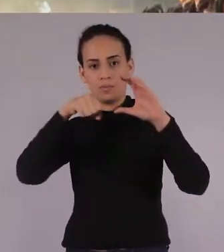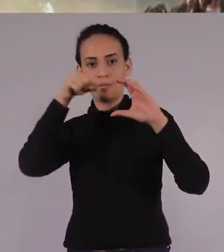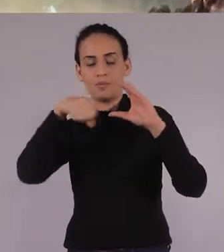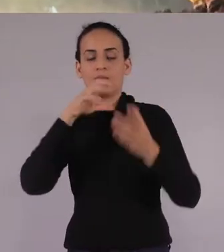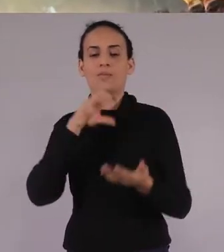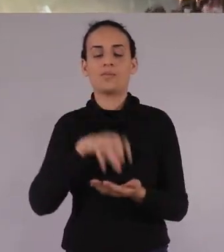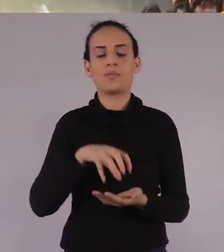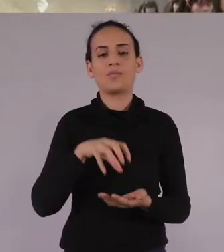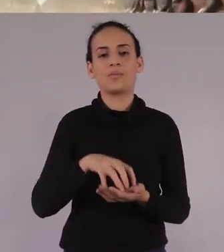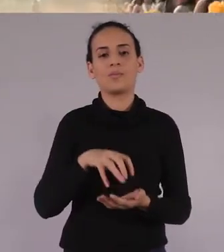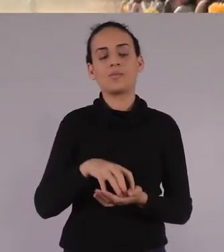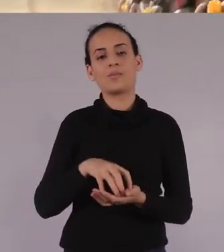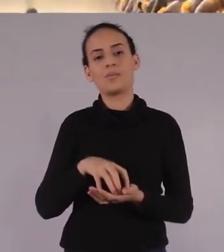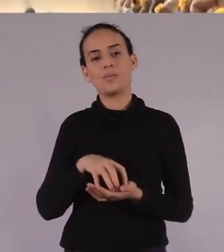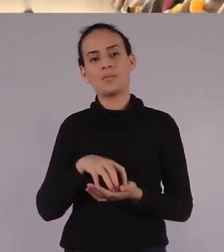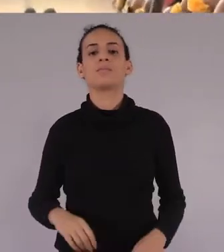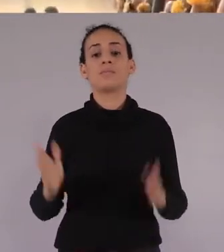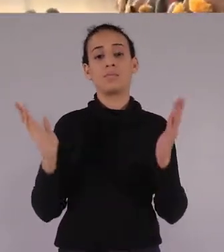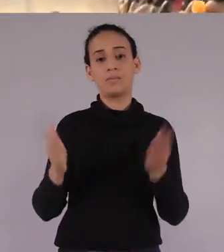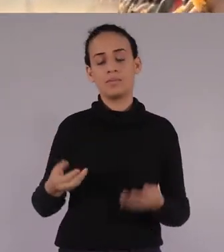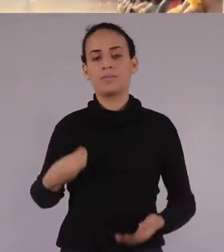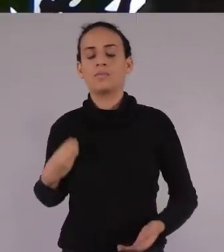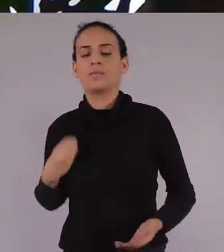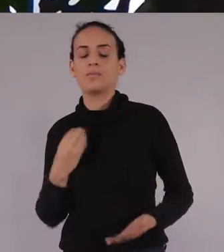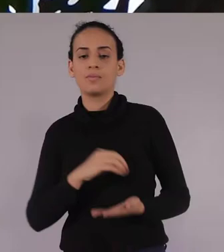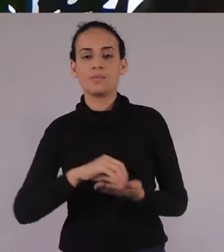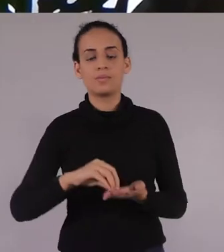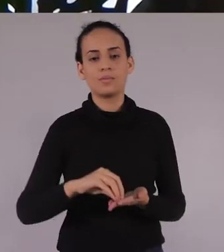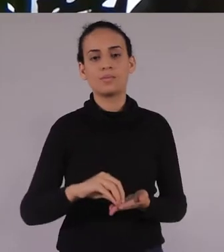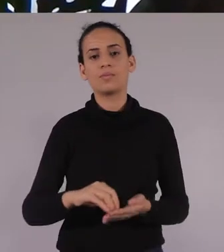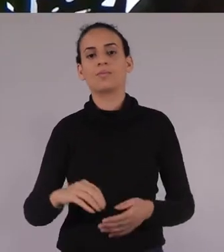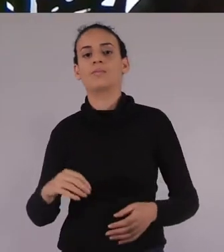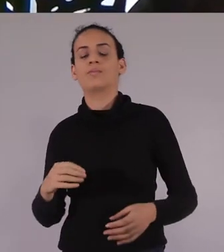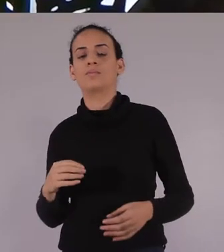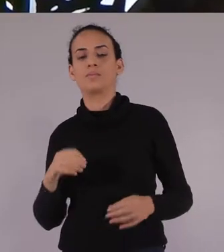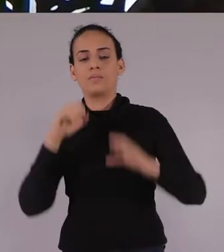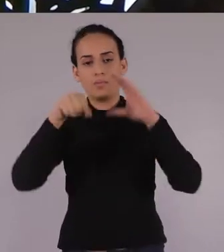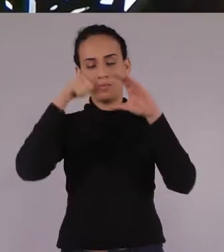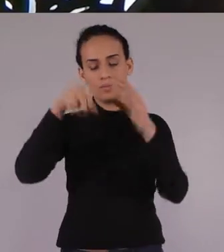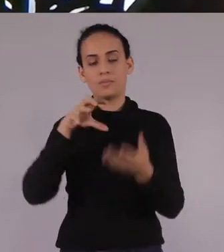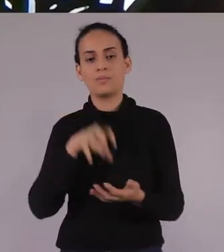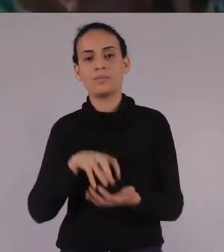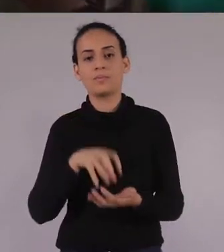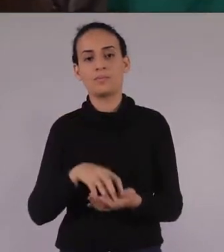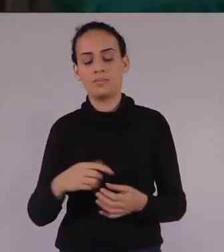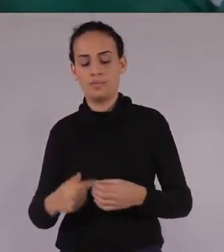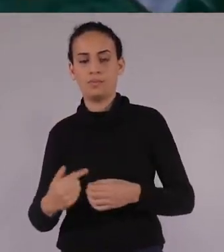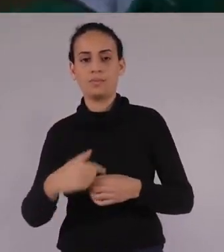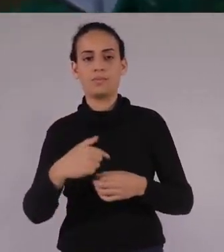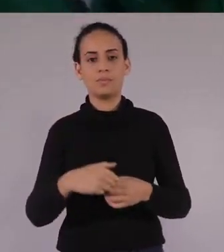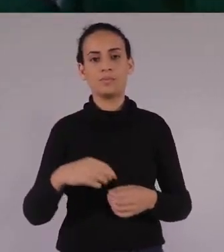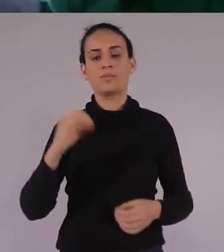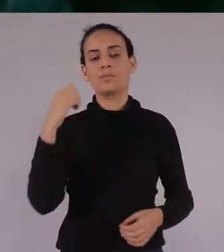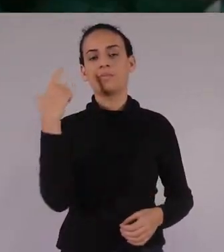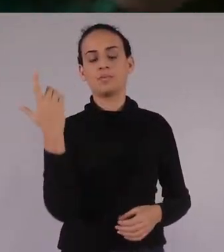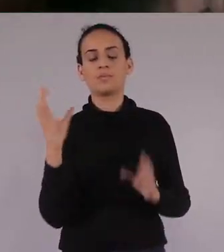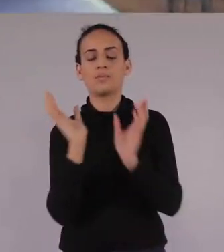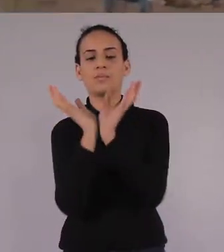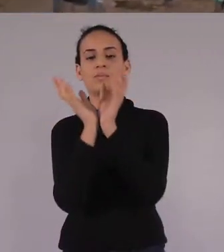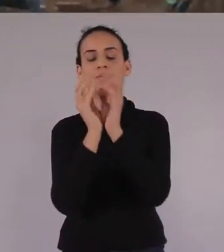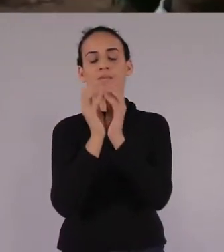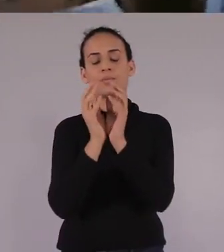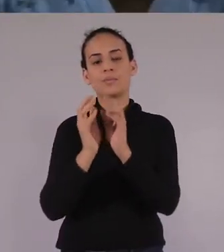e as hiper mulheres atualmente é secretário executivo do vídeo nas aldeias em olinda